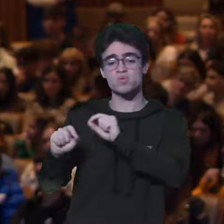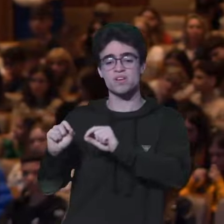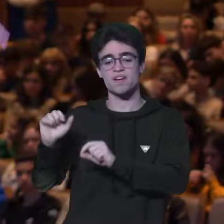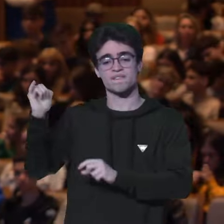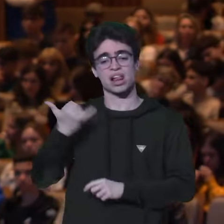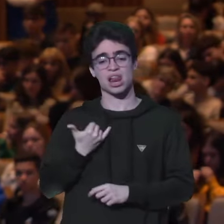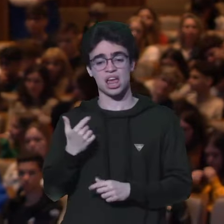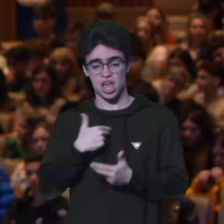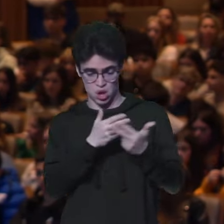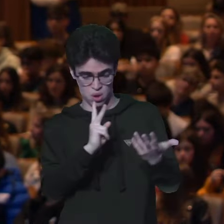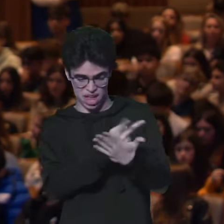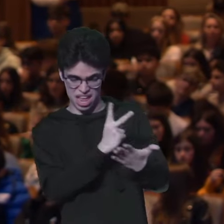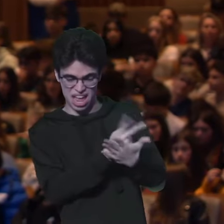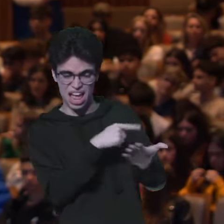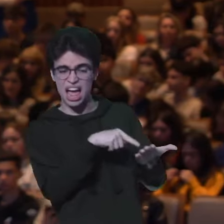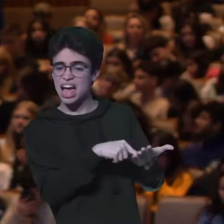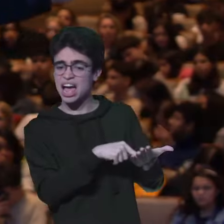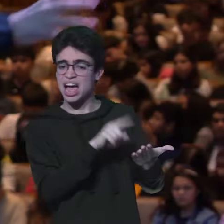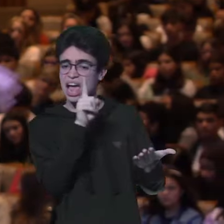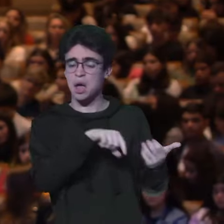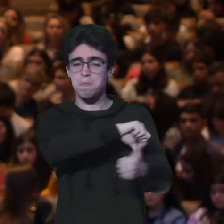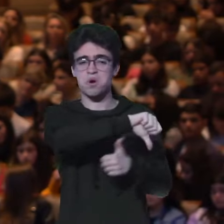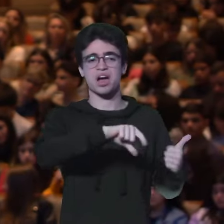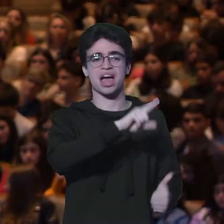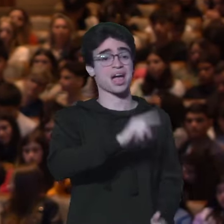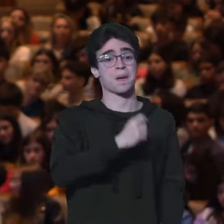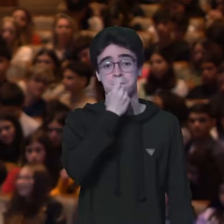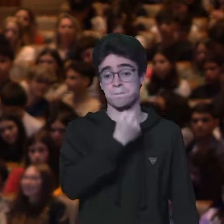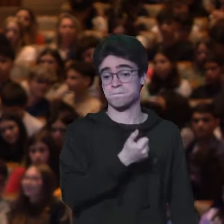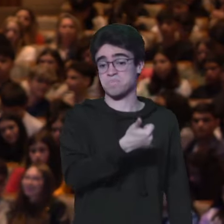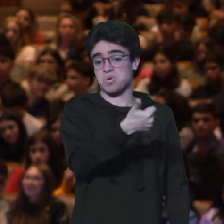que você faz, na verdade, são coisas incríveis.